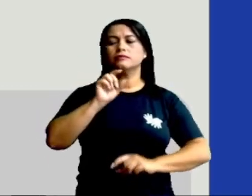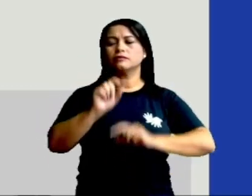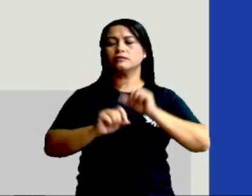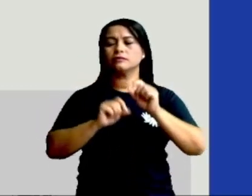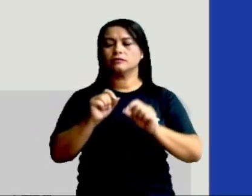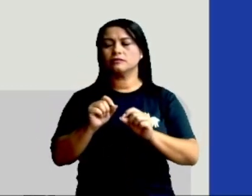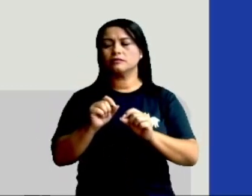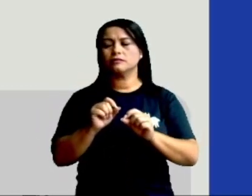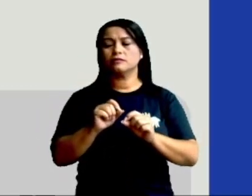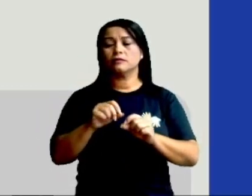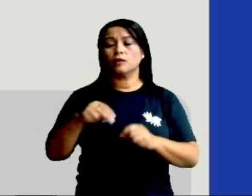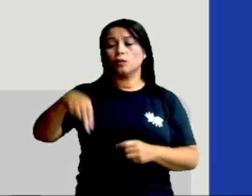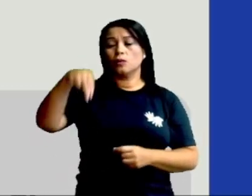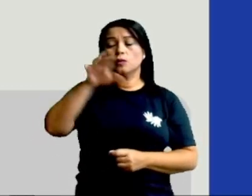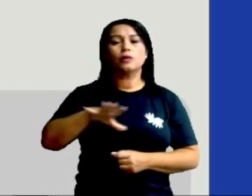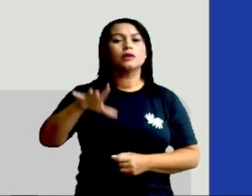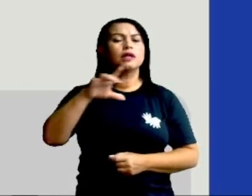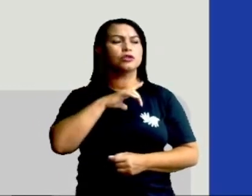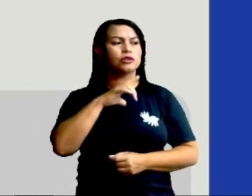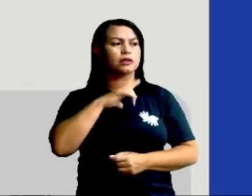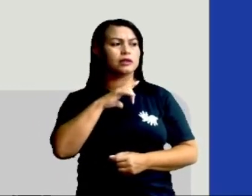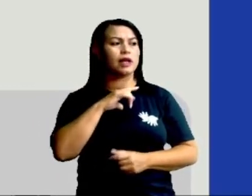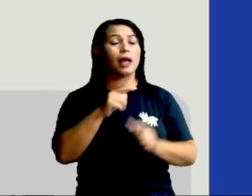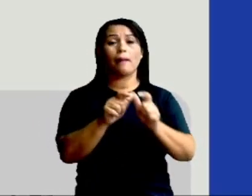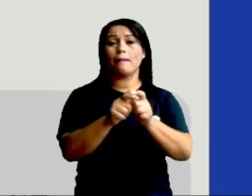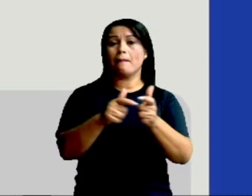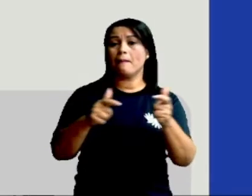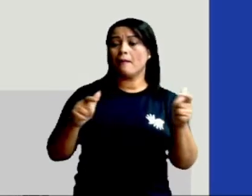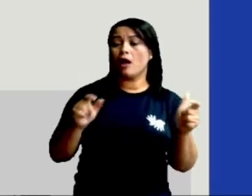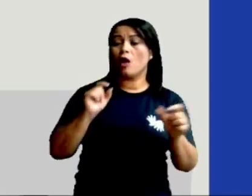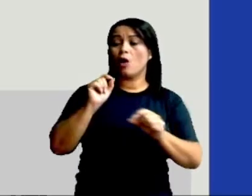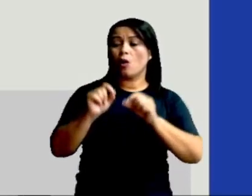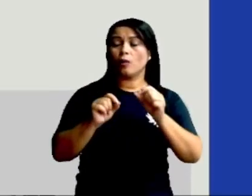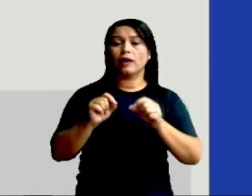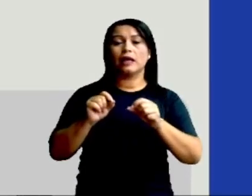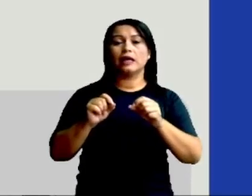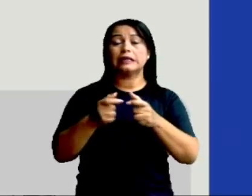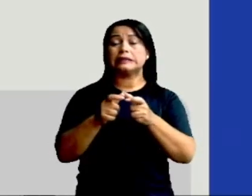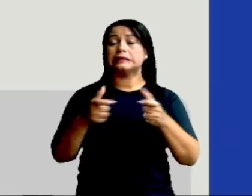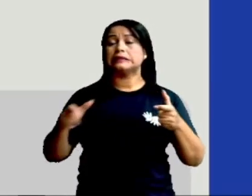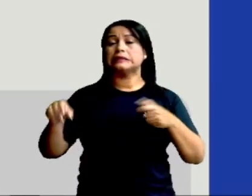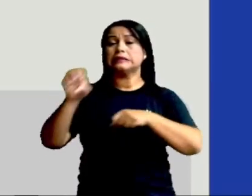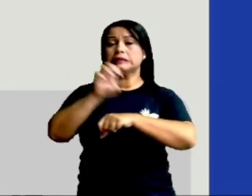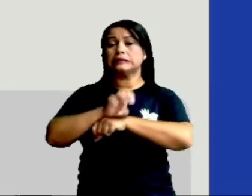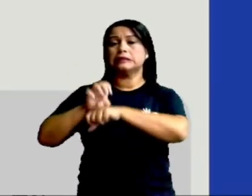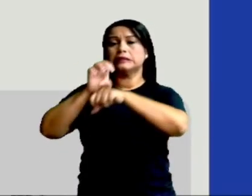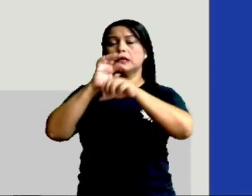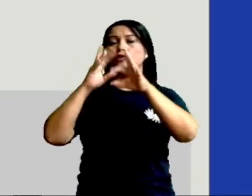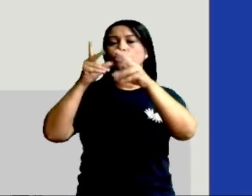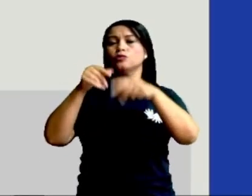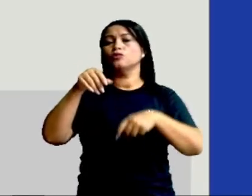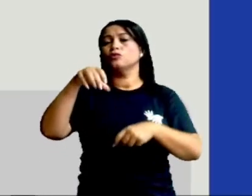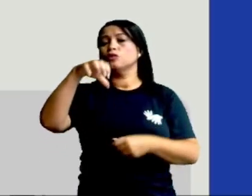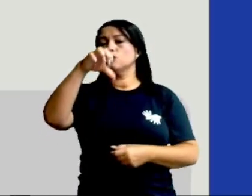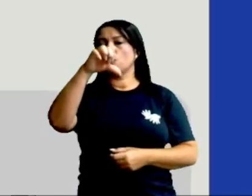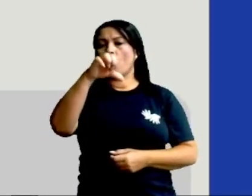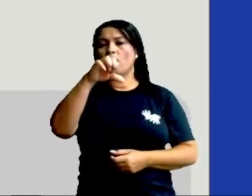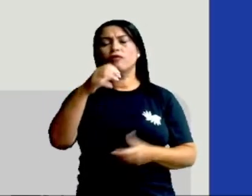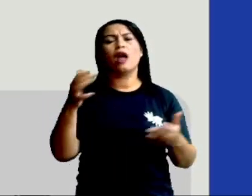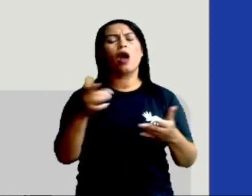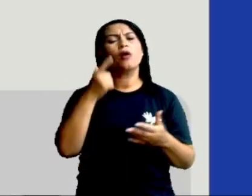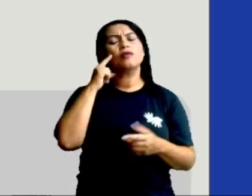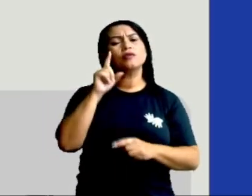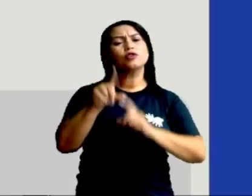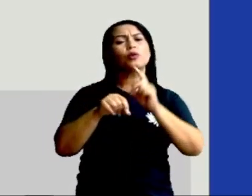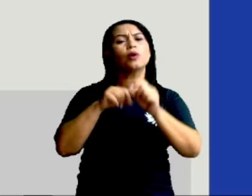é o nordeste possui a maior quantidade de Estado está Ao todo são 9 marque a